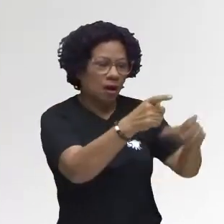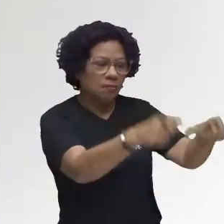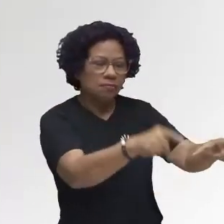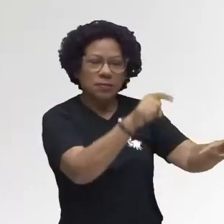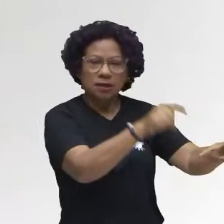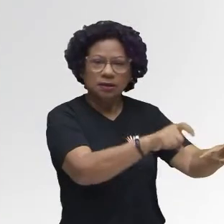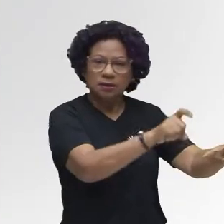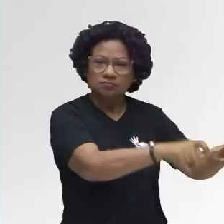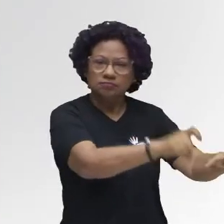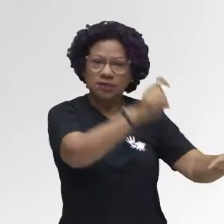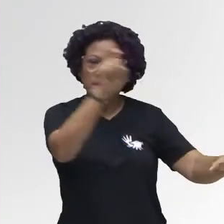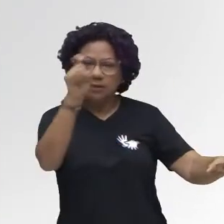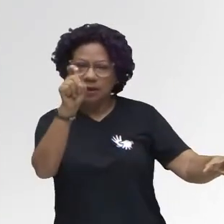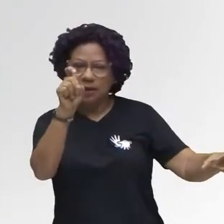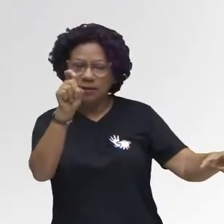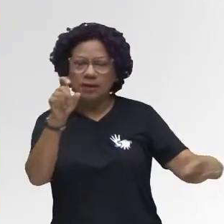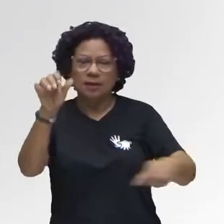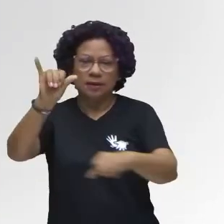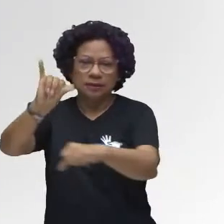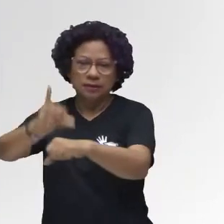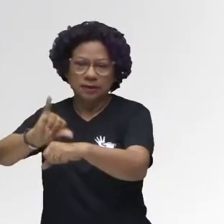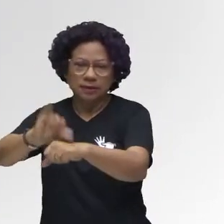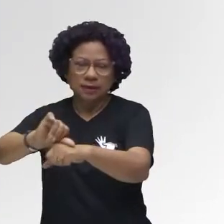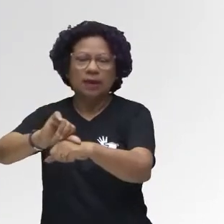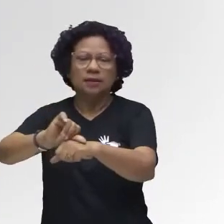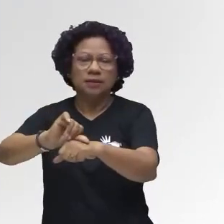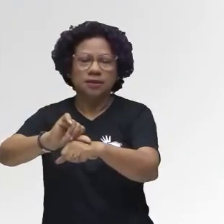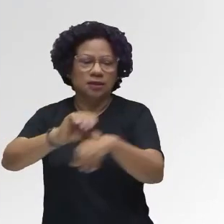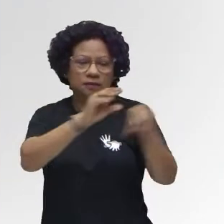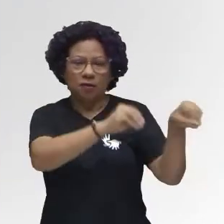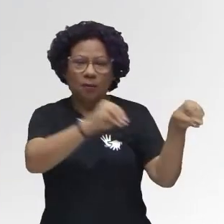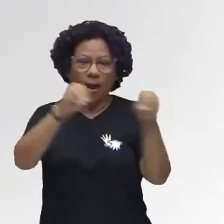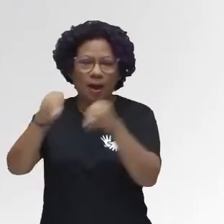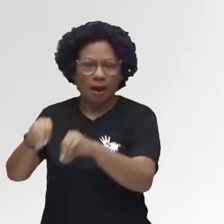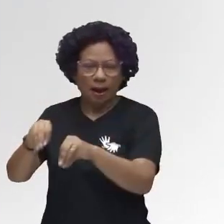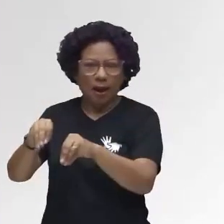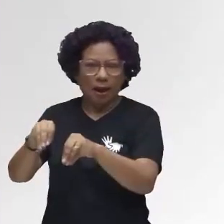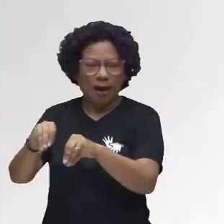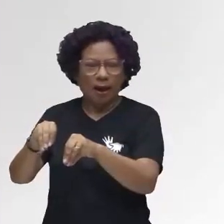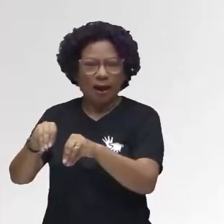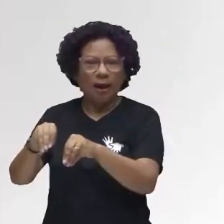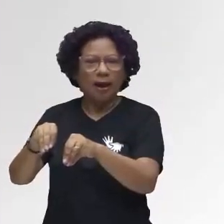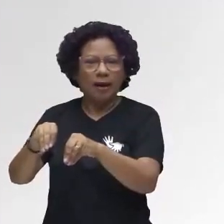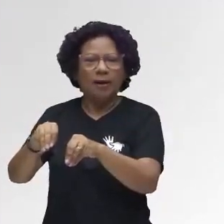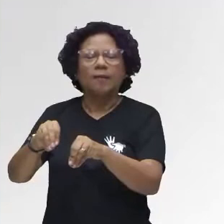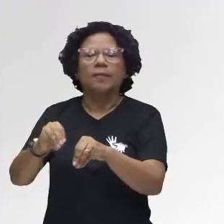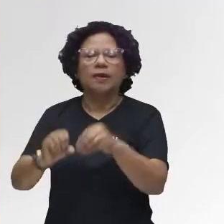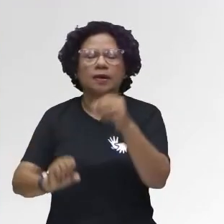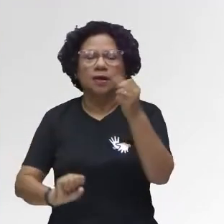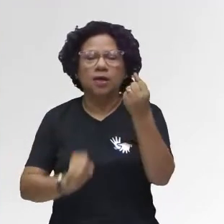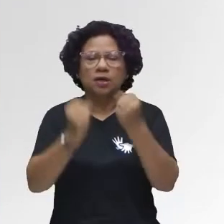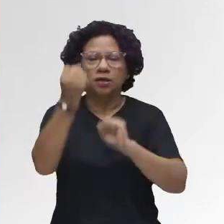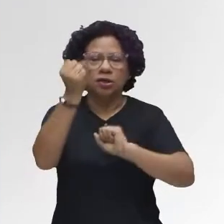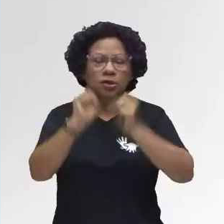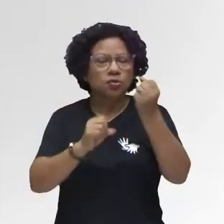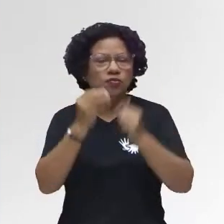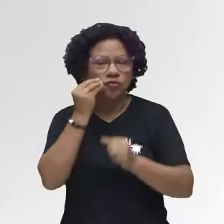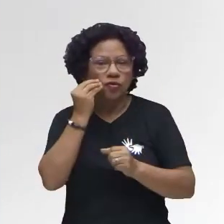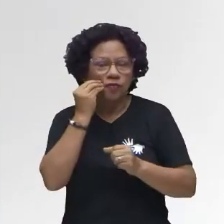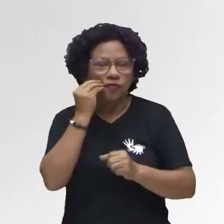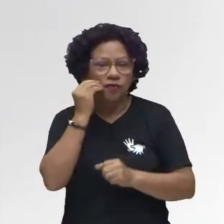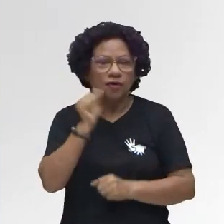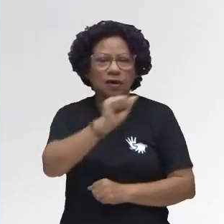para as indústrias. E, com isso, vão aparecendo aqui diversas imagens que vão destacar isso. A presença